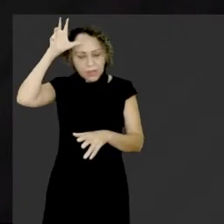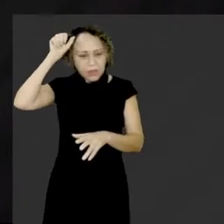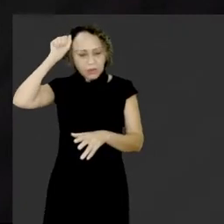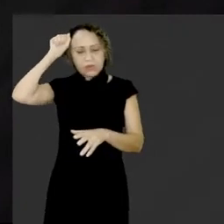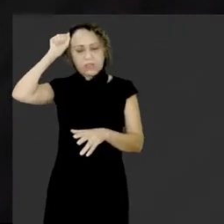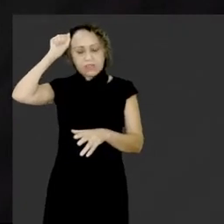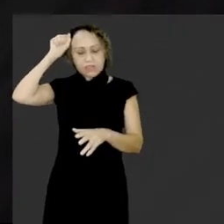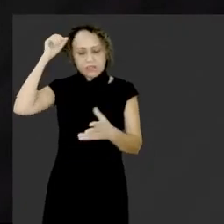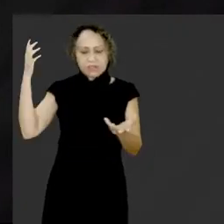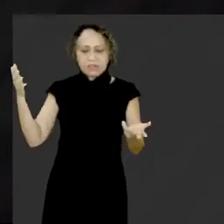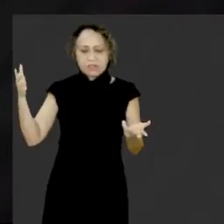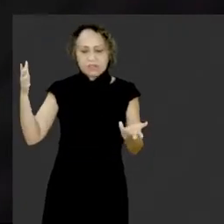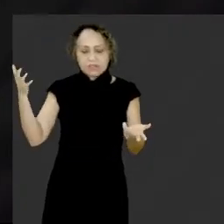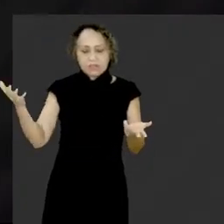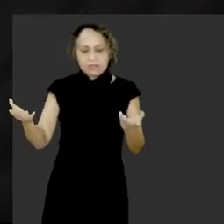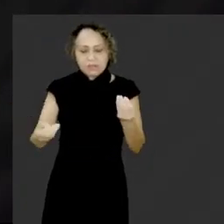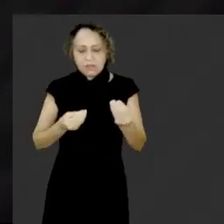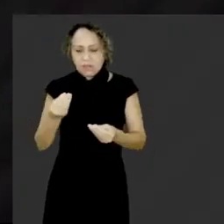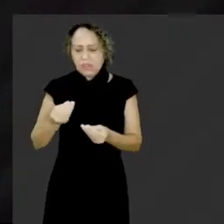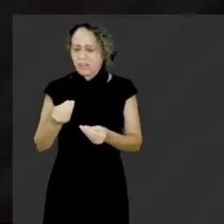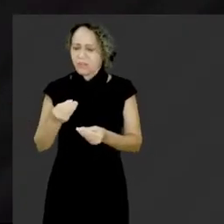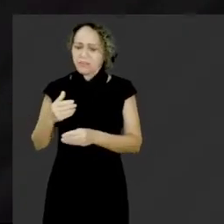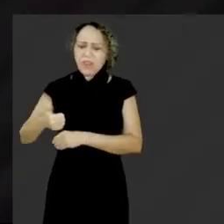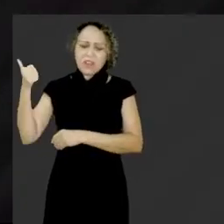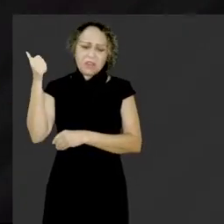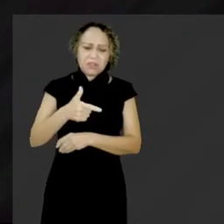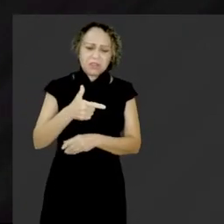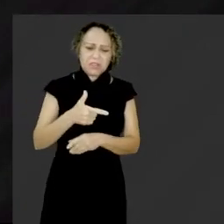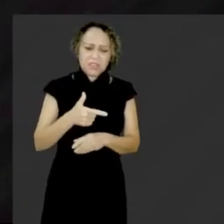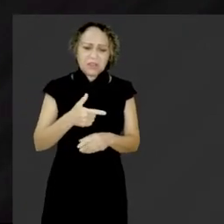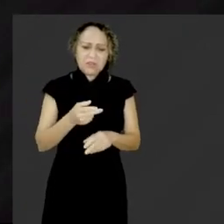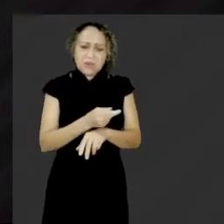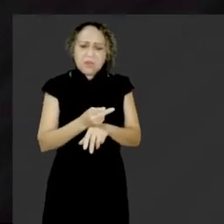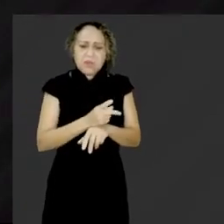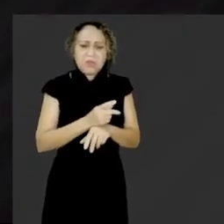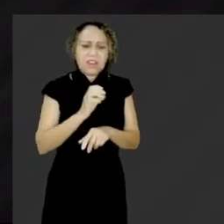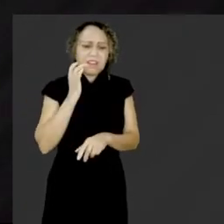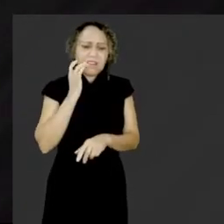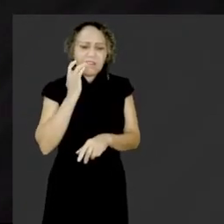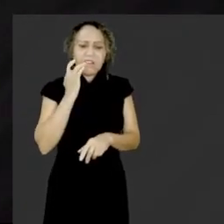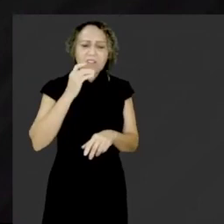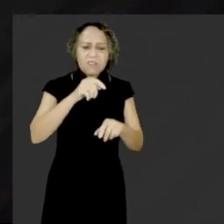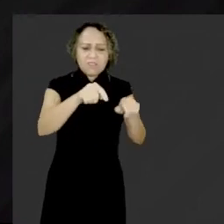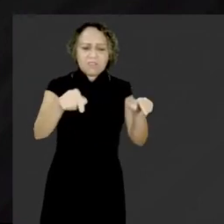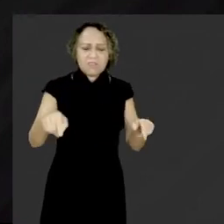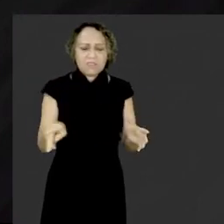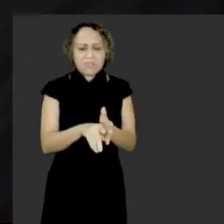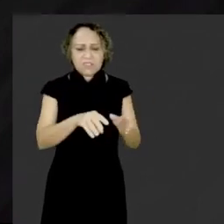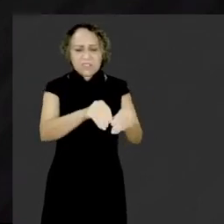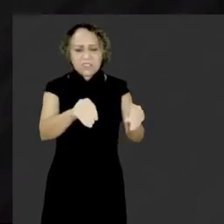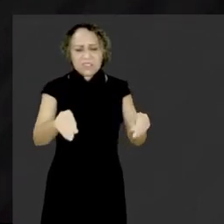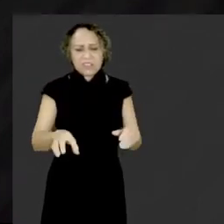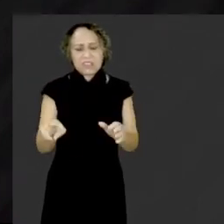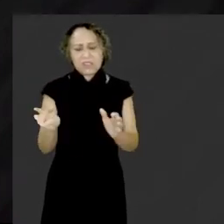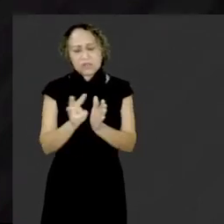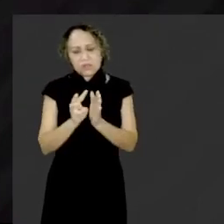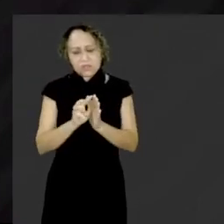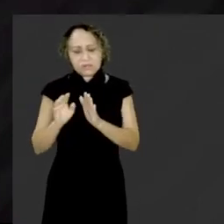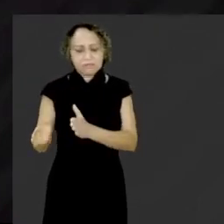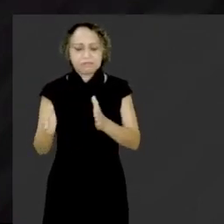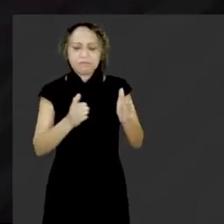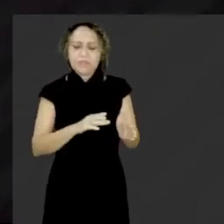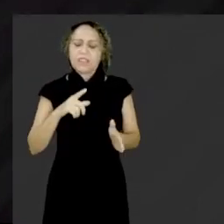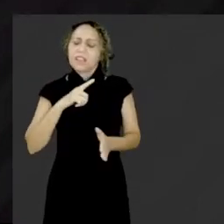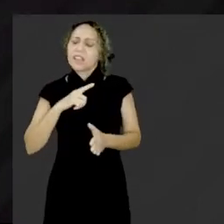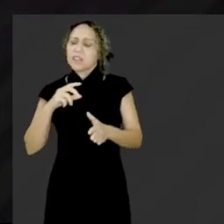concretizadas? Agora, por exemplo, nós estamos vendo problemas com concessões de rodovias que estão sendo devolvidas por problemas atribuídos ao PAC.